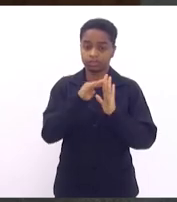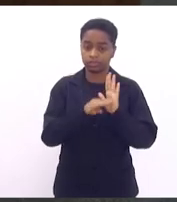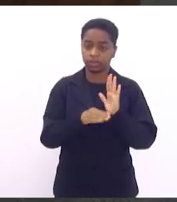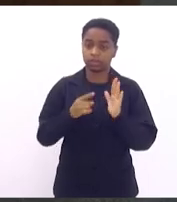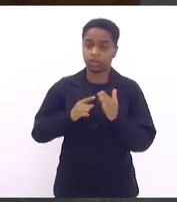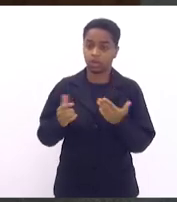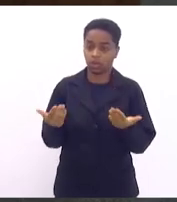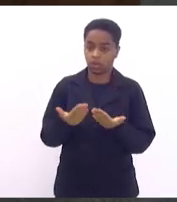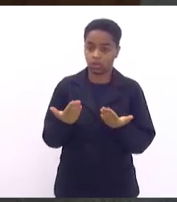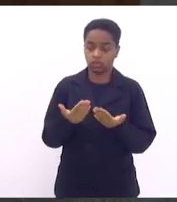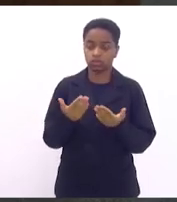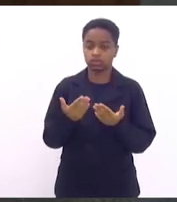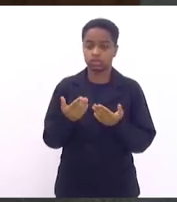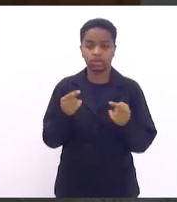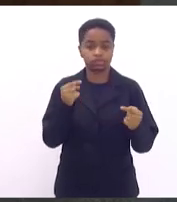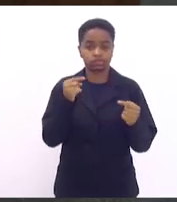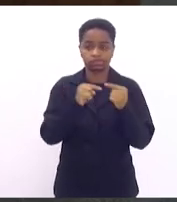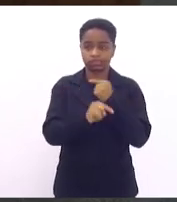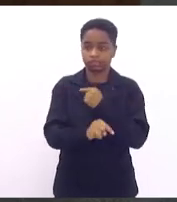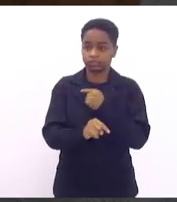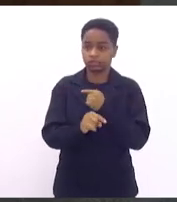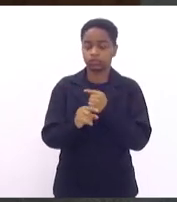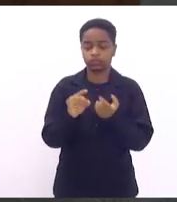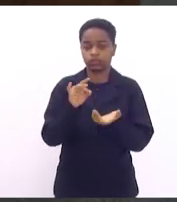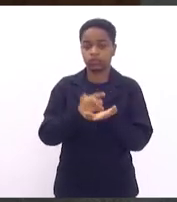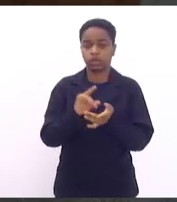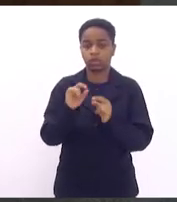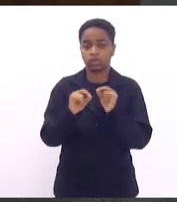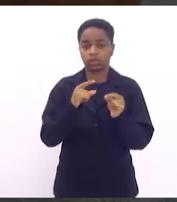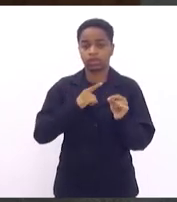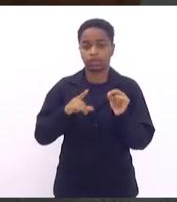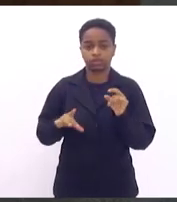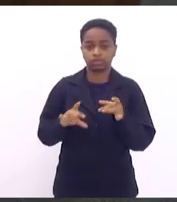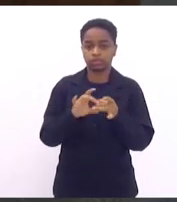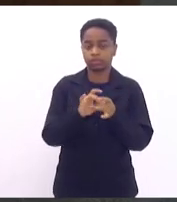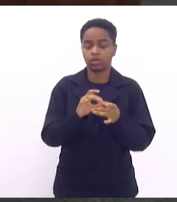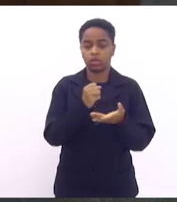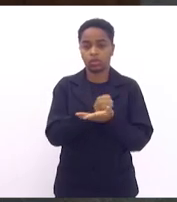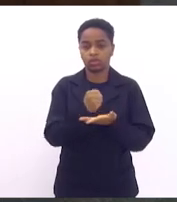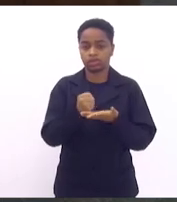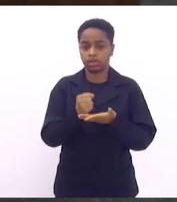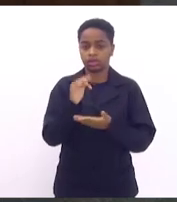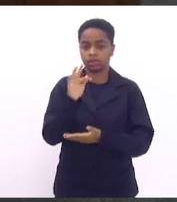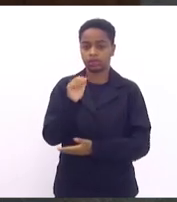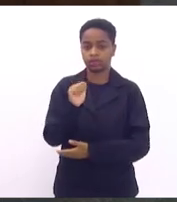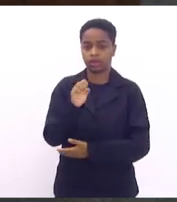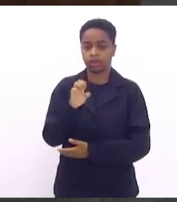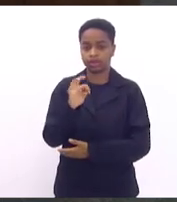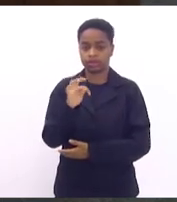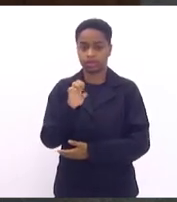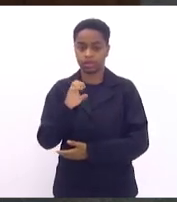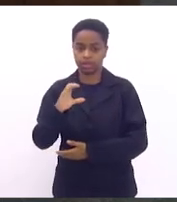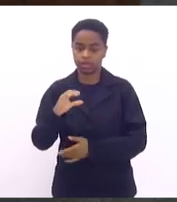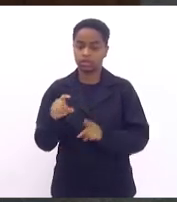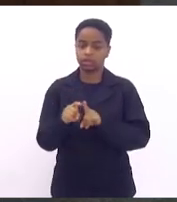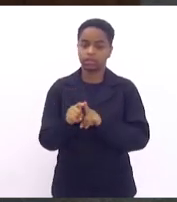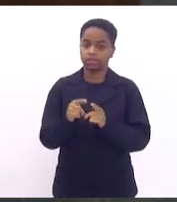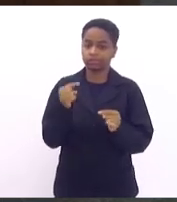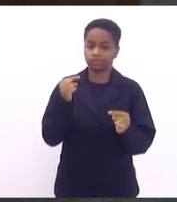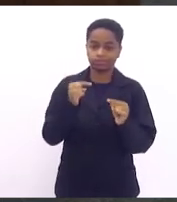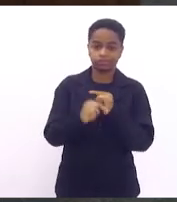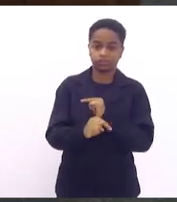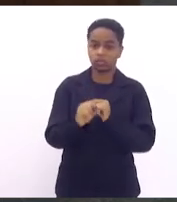hoje difere do que está no contrato assinado com a FAETEC, difere do que os estabelecimentos de fato